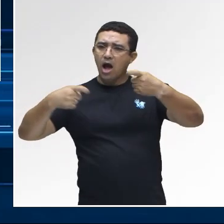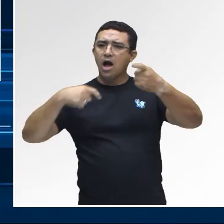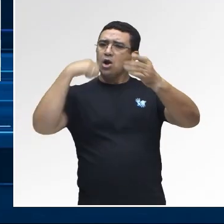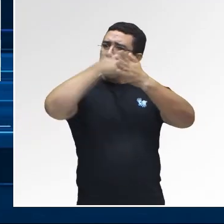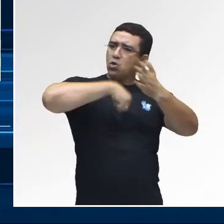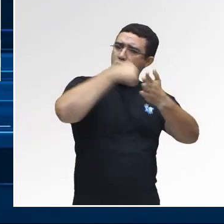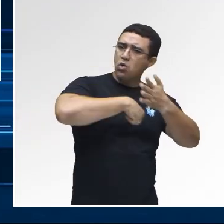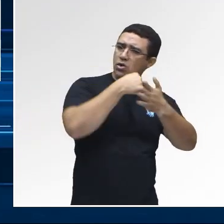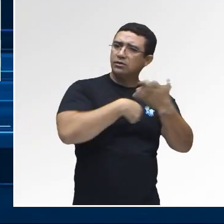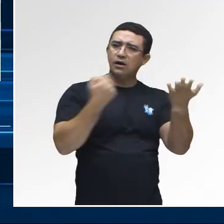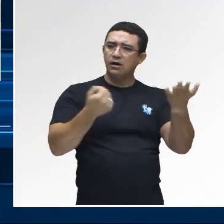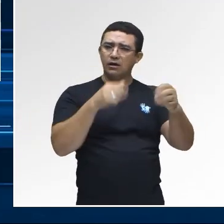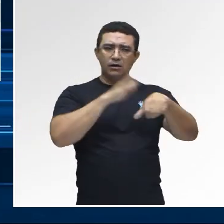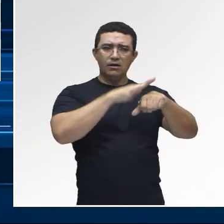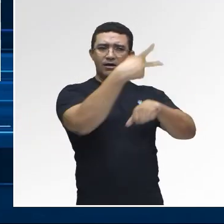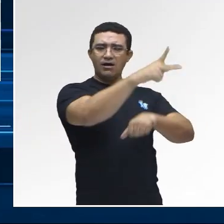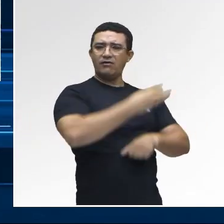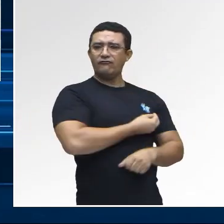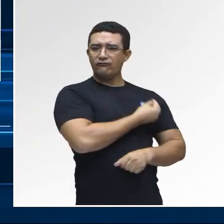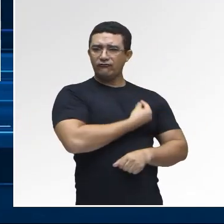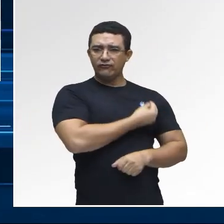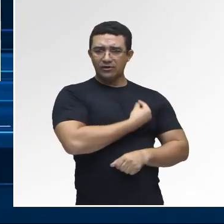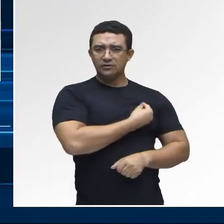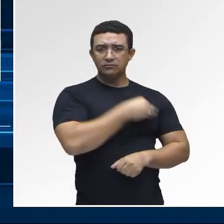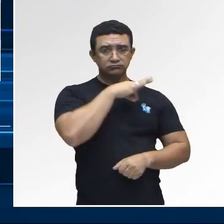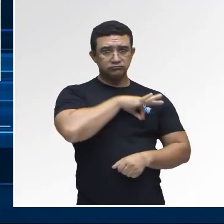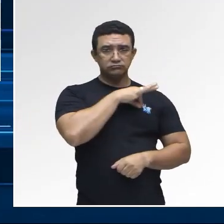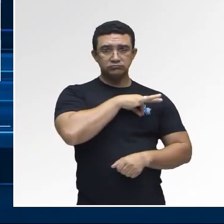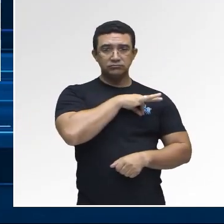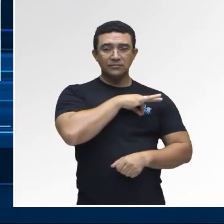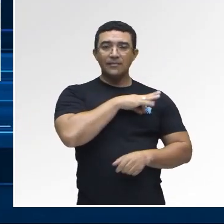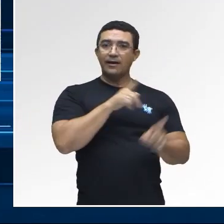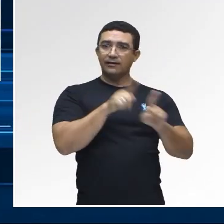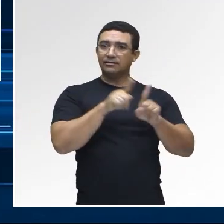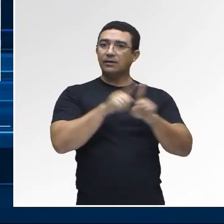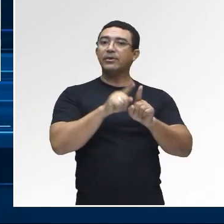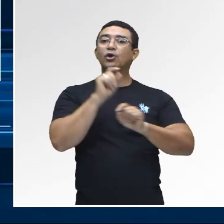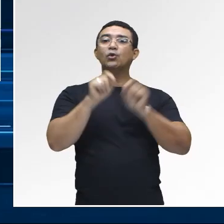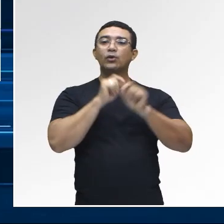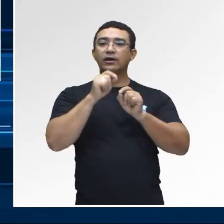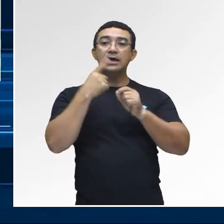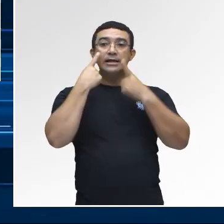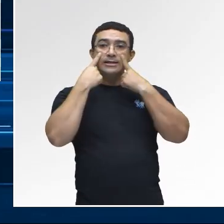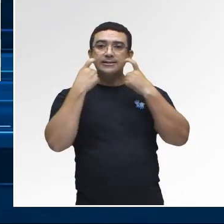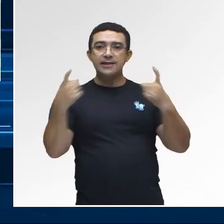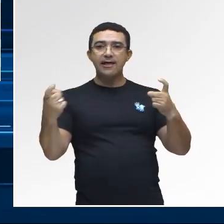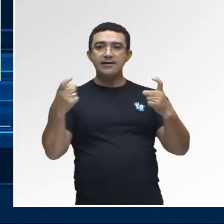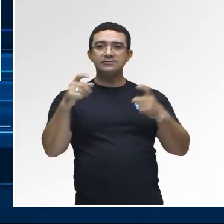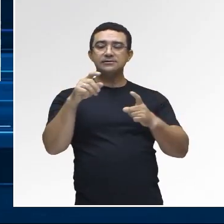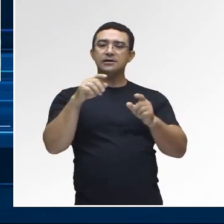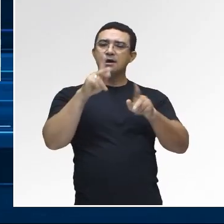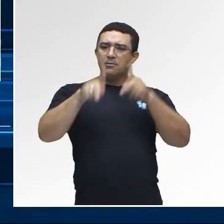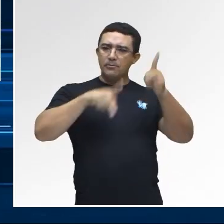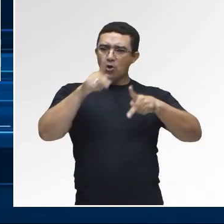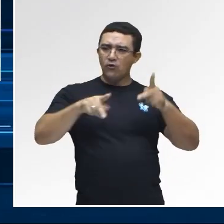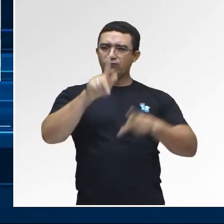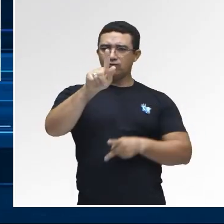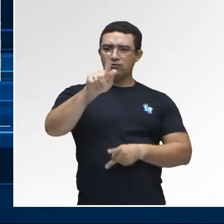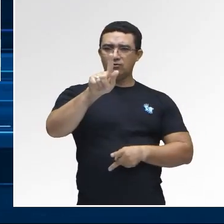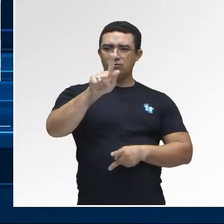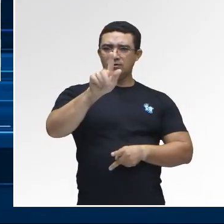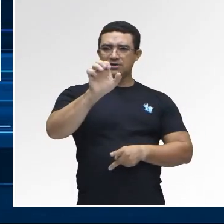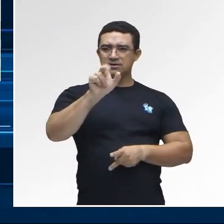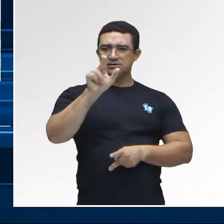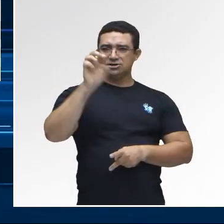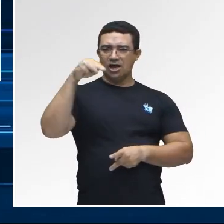aí da gente mesmo. Mas se nós começarmos a receber por isso, nós vamos lutar com mais vontade. E a gente até vai